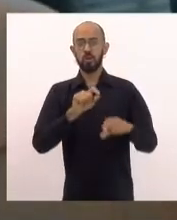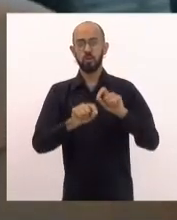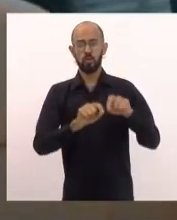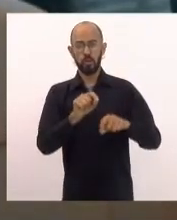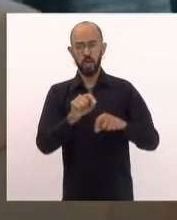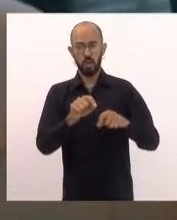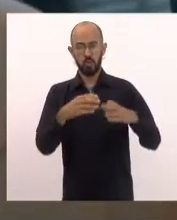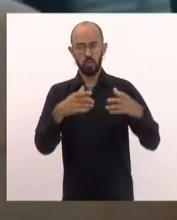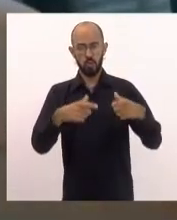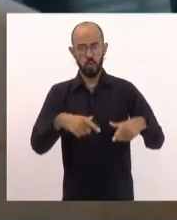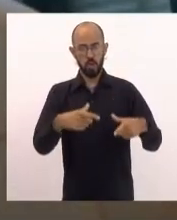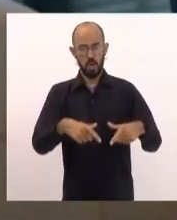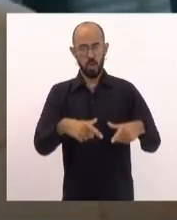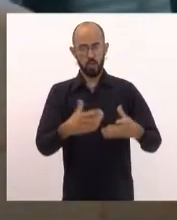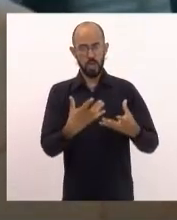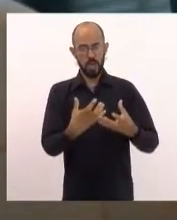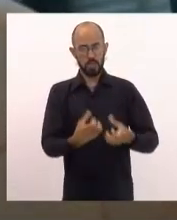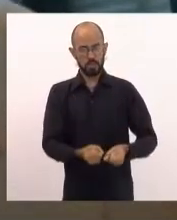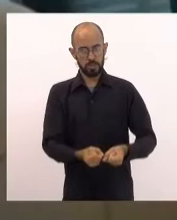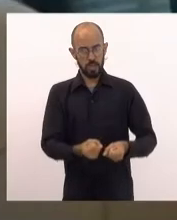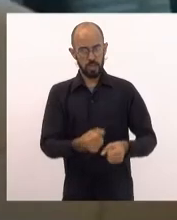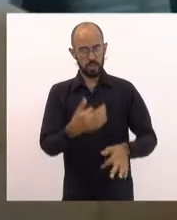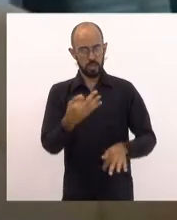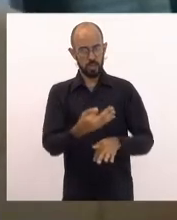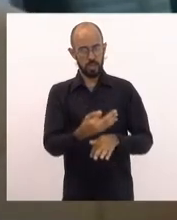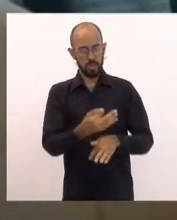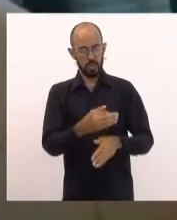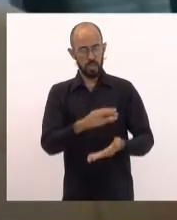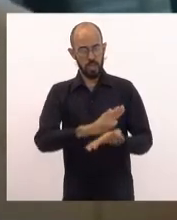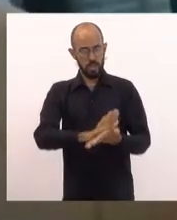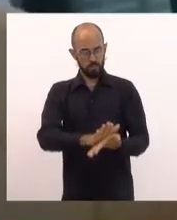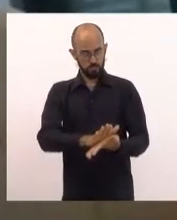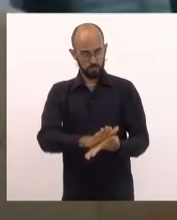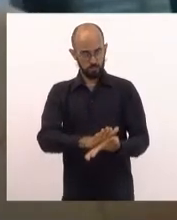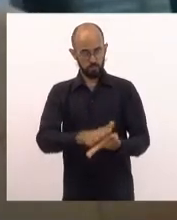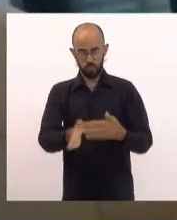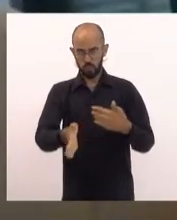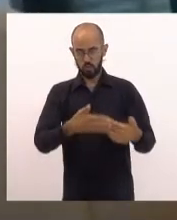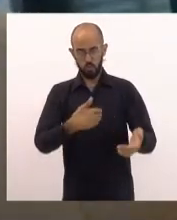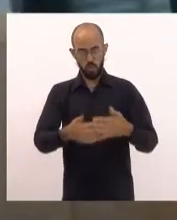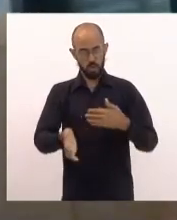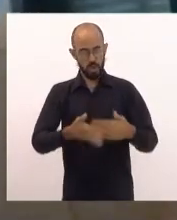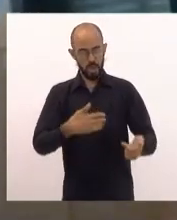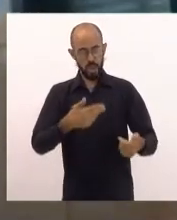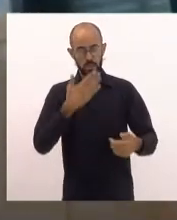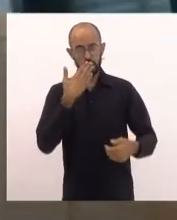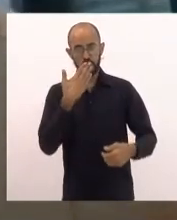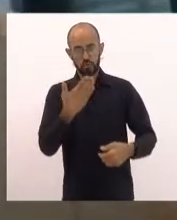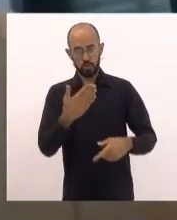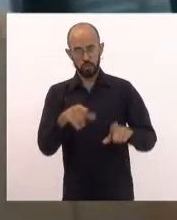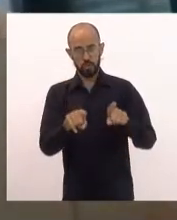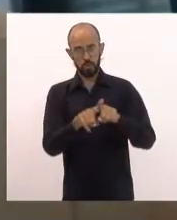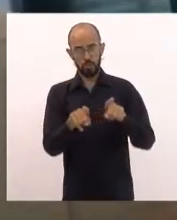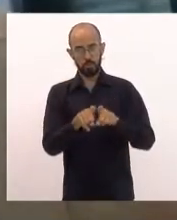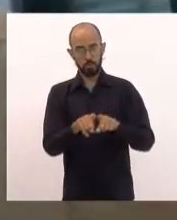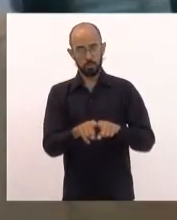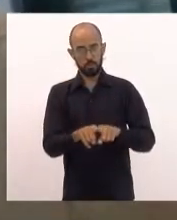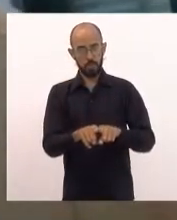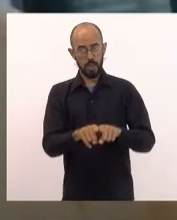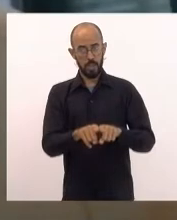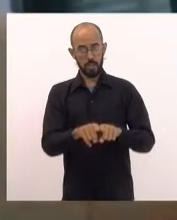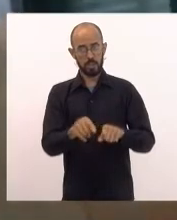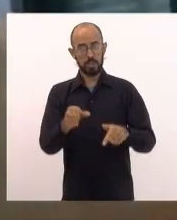tolerem atos de racismo, discriminação inclusive por procedência